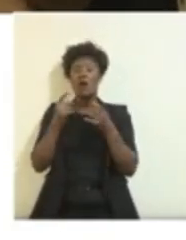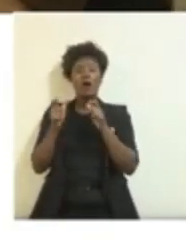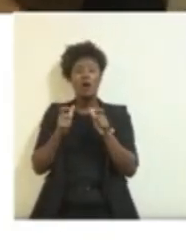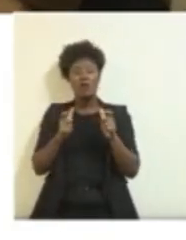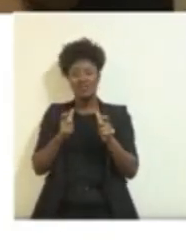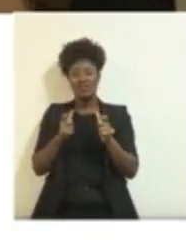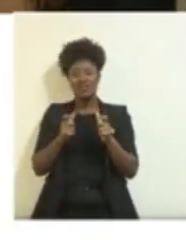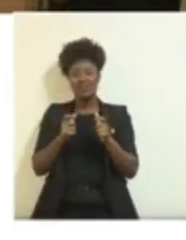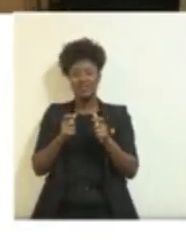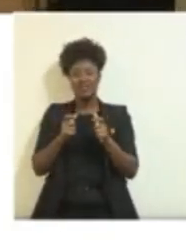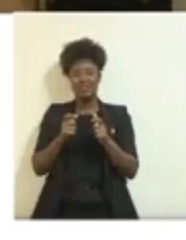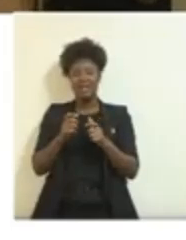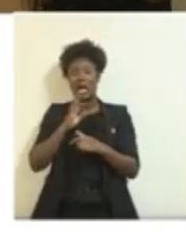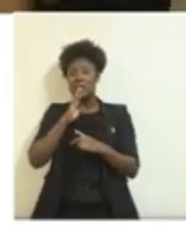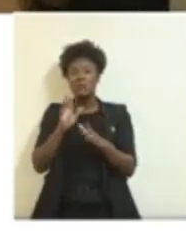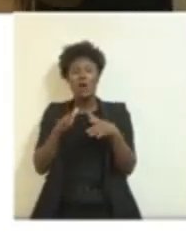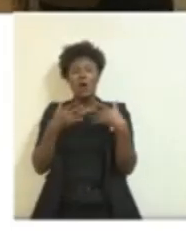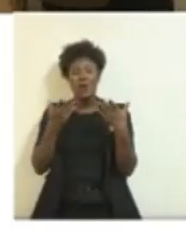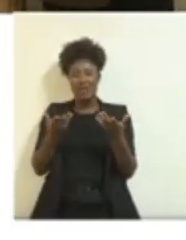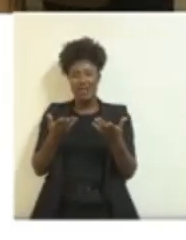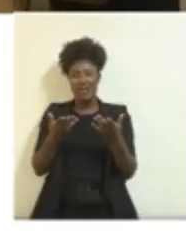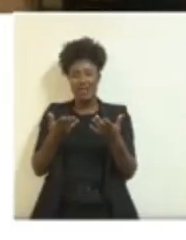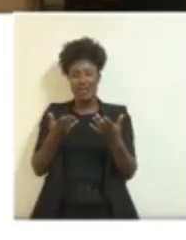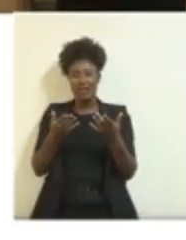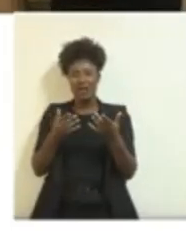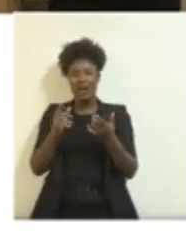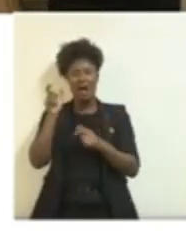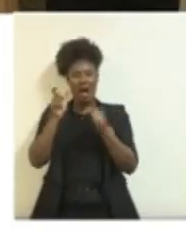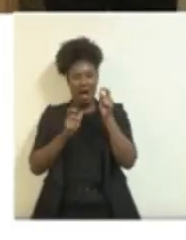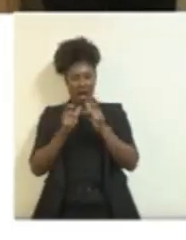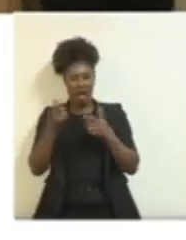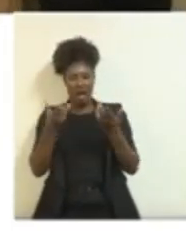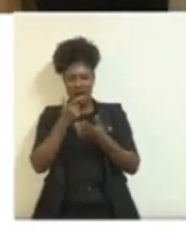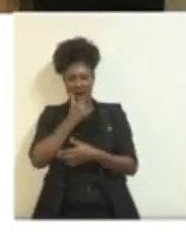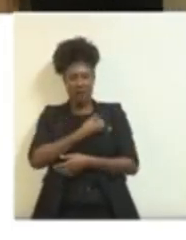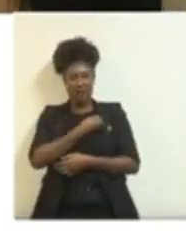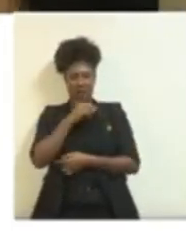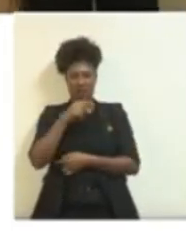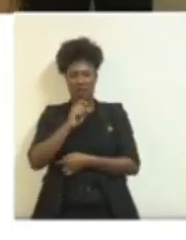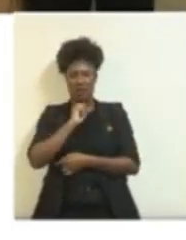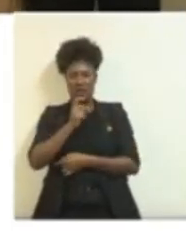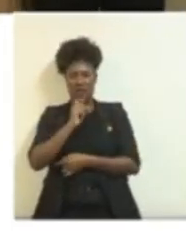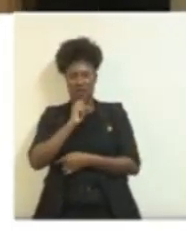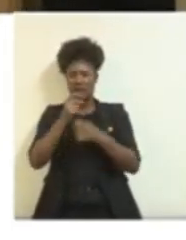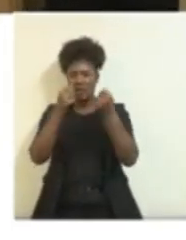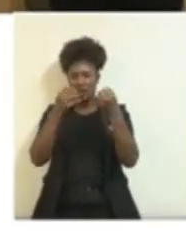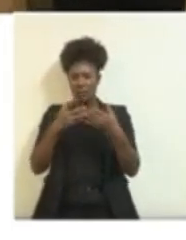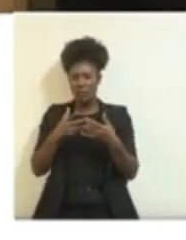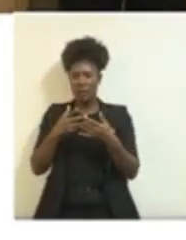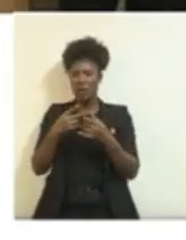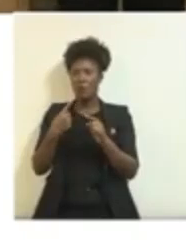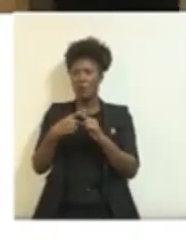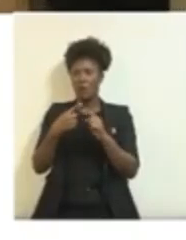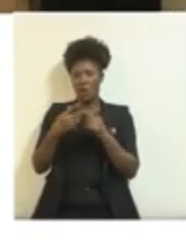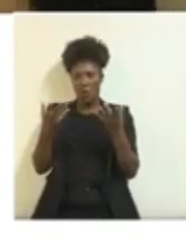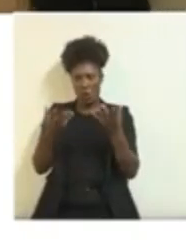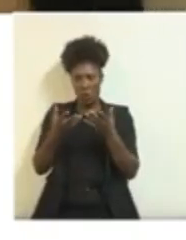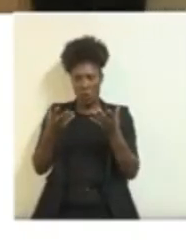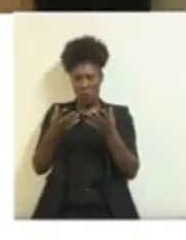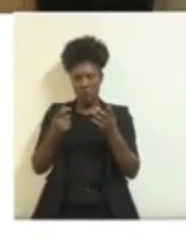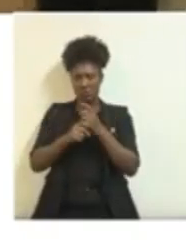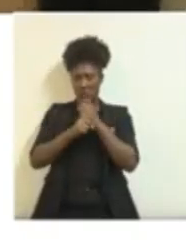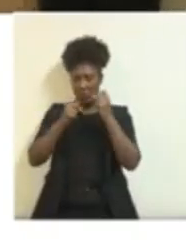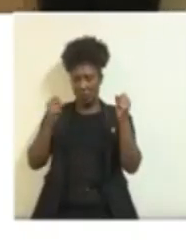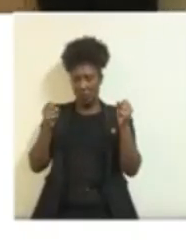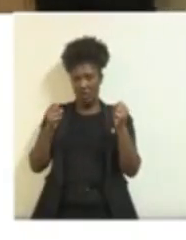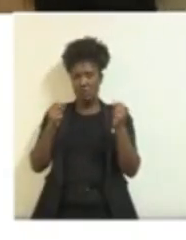A resposta hoje, infelizmente não tem ninguém aqui que possa responder, mas a resposta do secretário hoje, do secretário